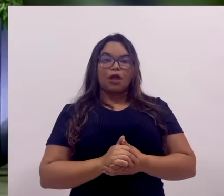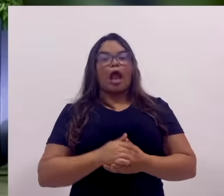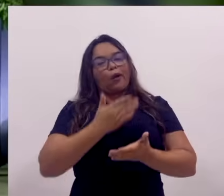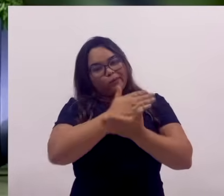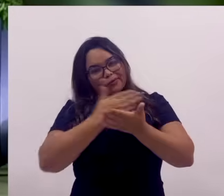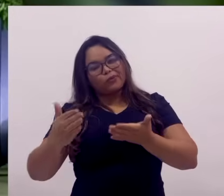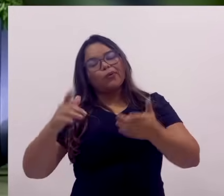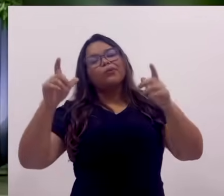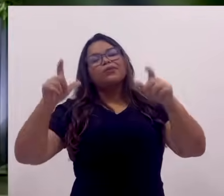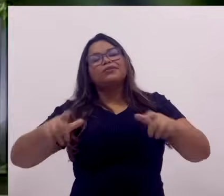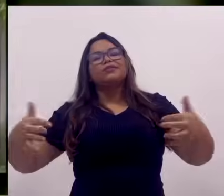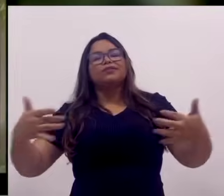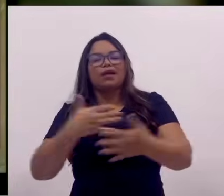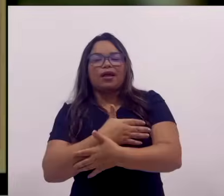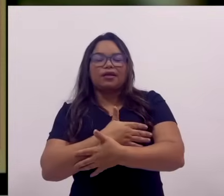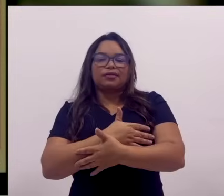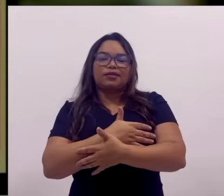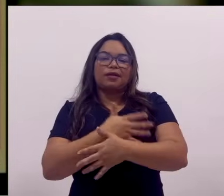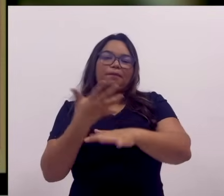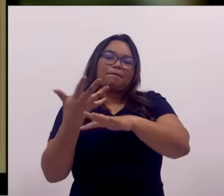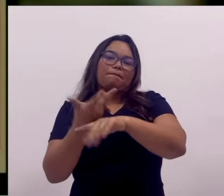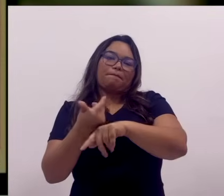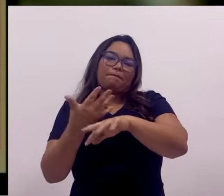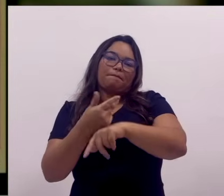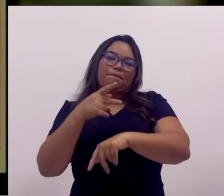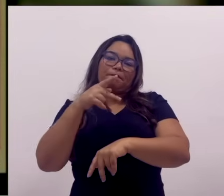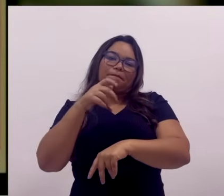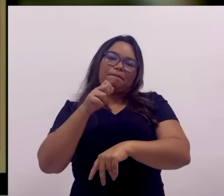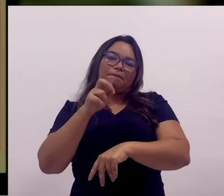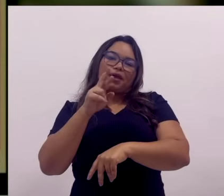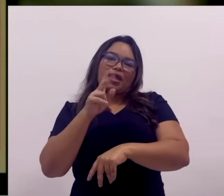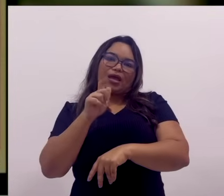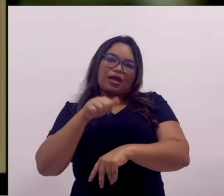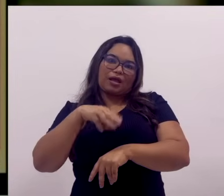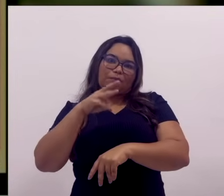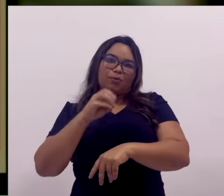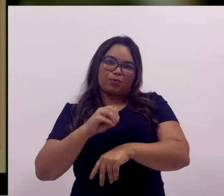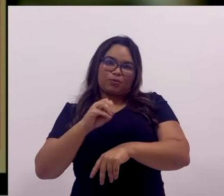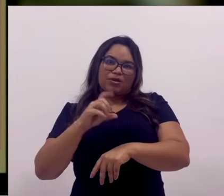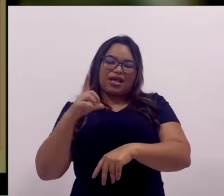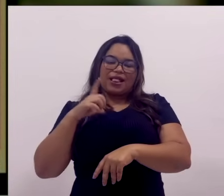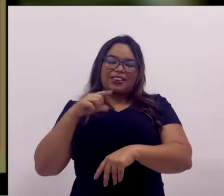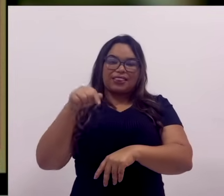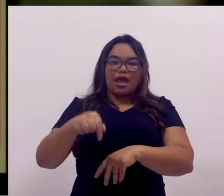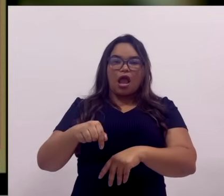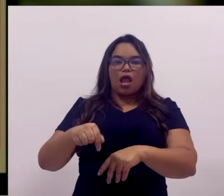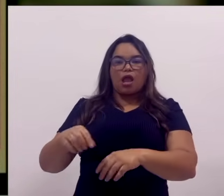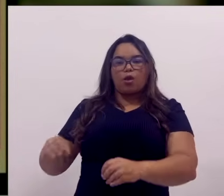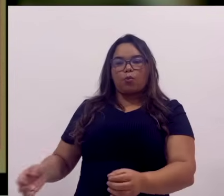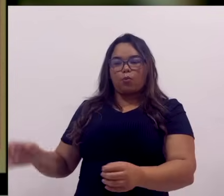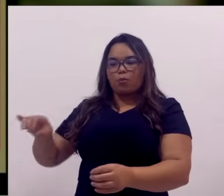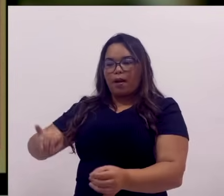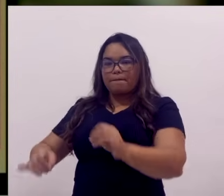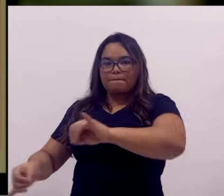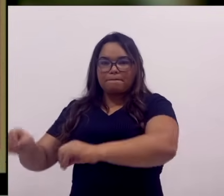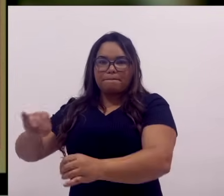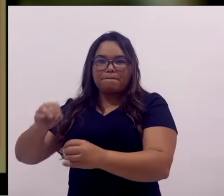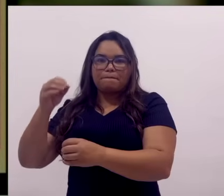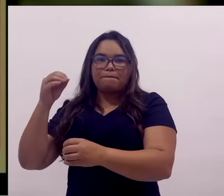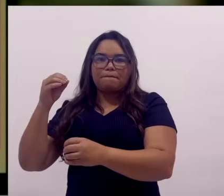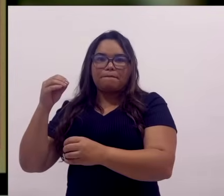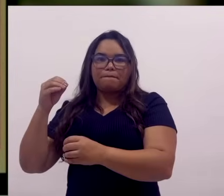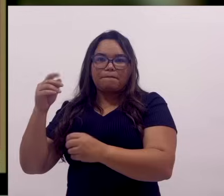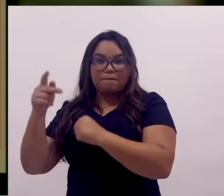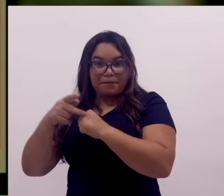mescla. Em Pérgamo temos um grande altar de pedra, e o qual era com certeza um altar aos